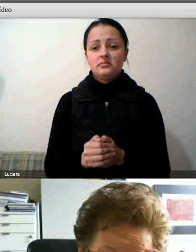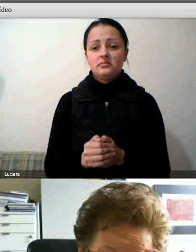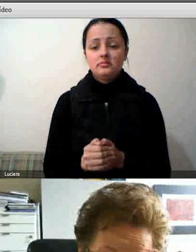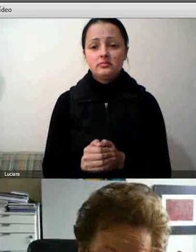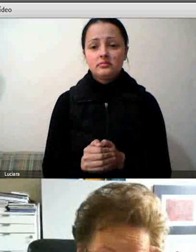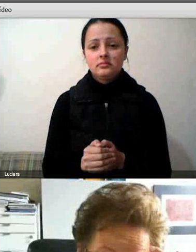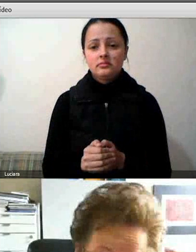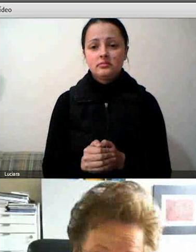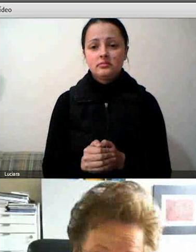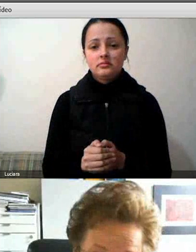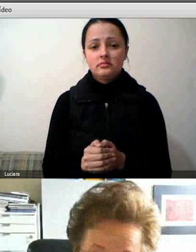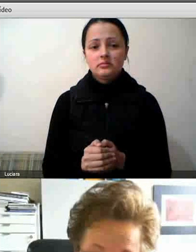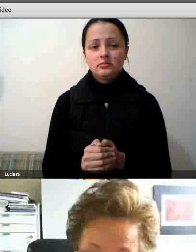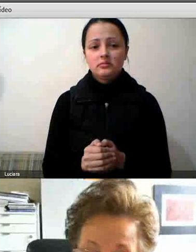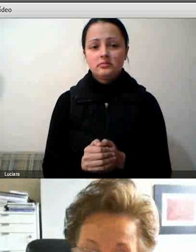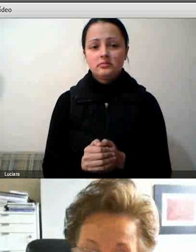ouvindo?